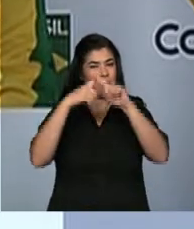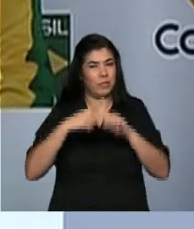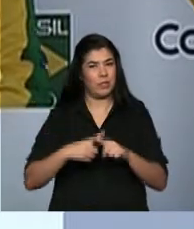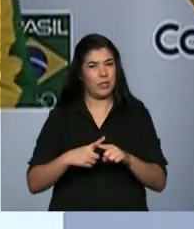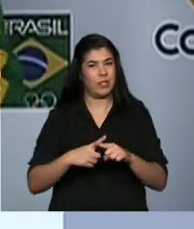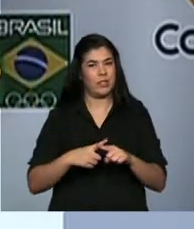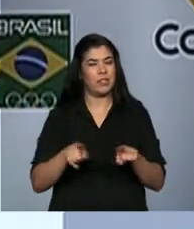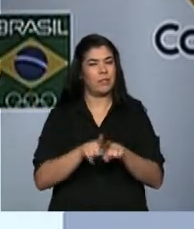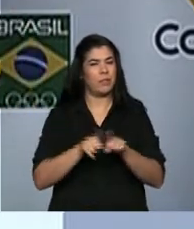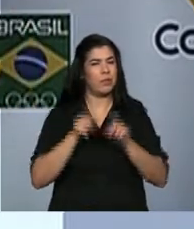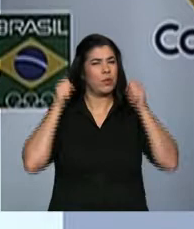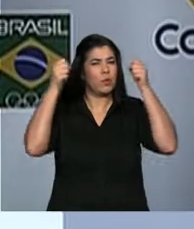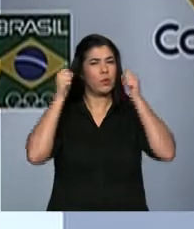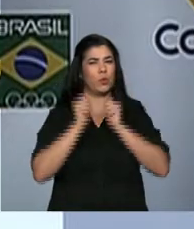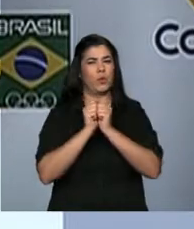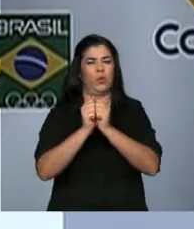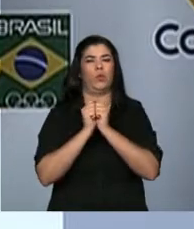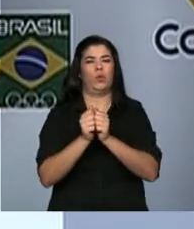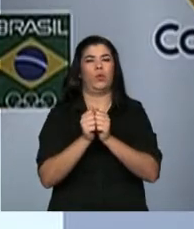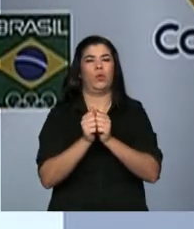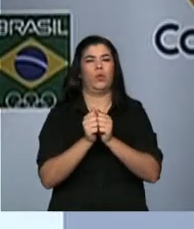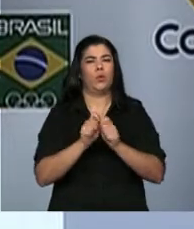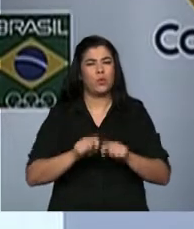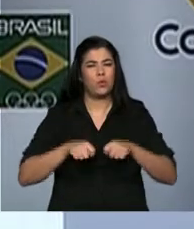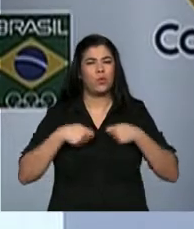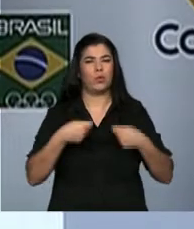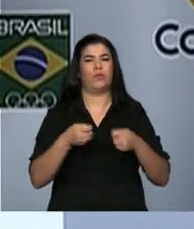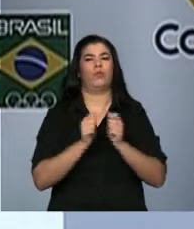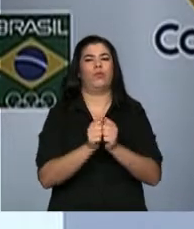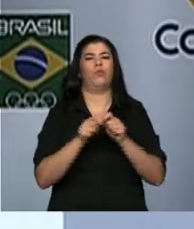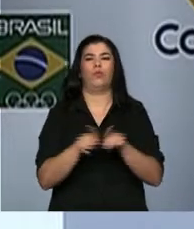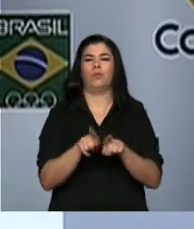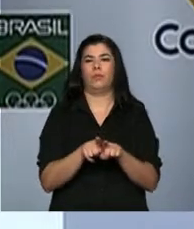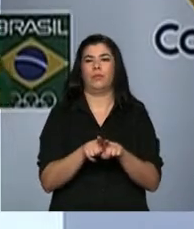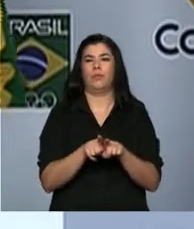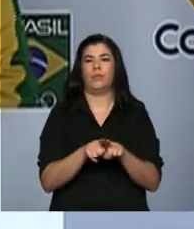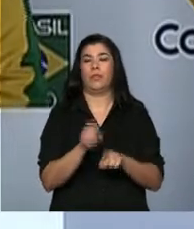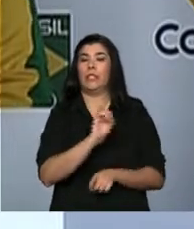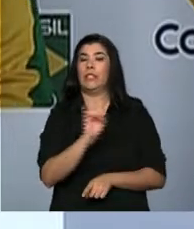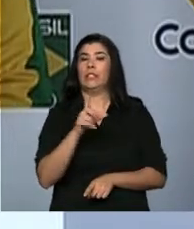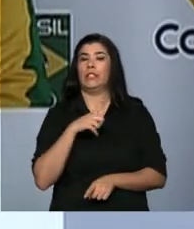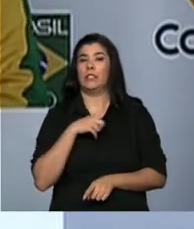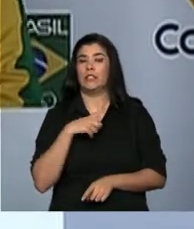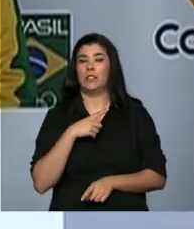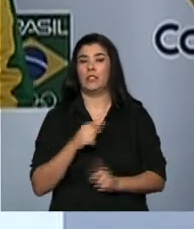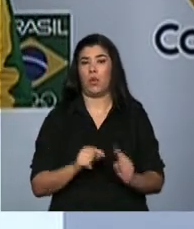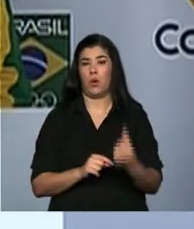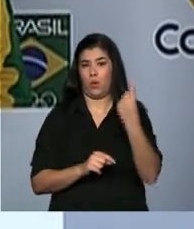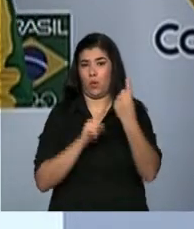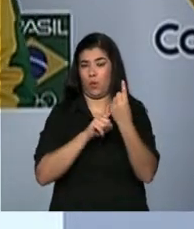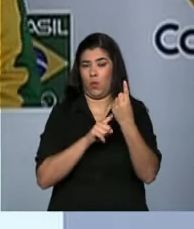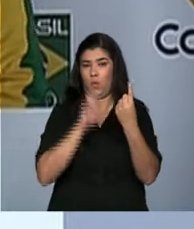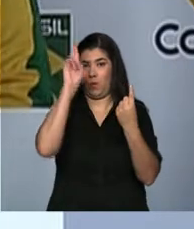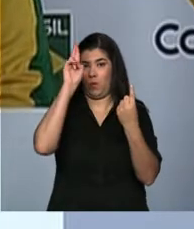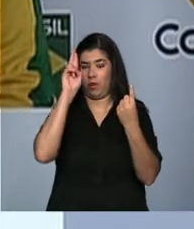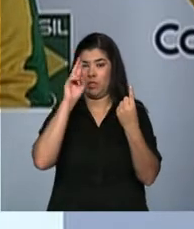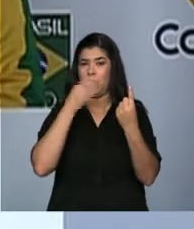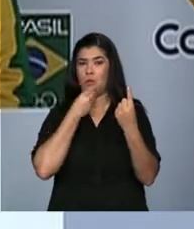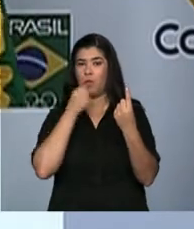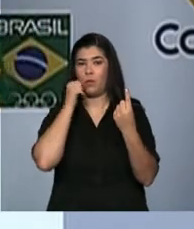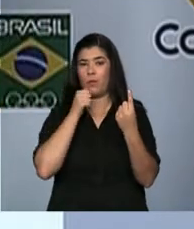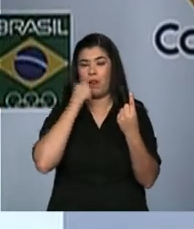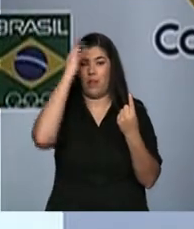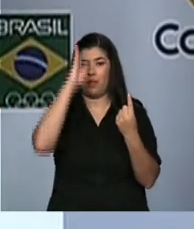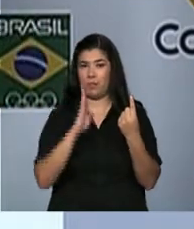ele, competindo junto, se esforçando junto. Quando um atleta brasileiro ou uma